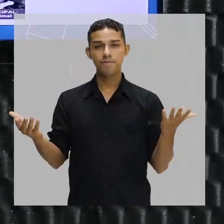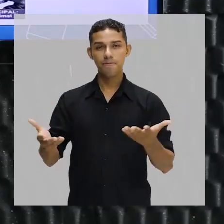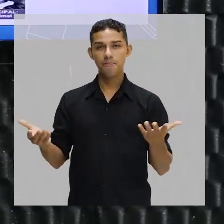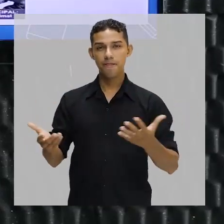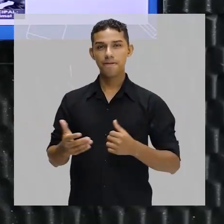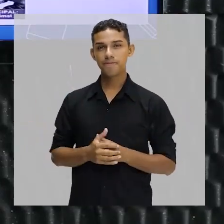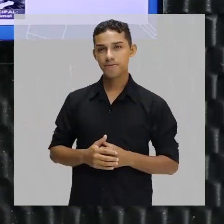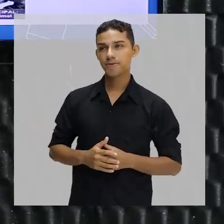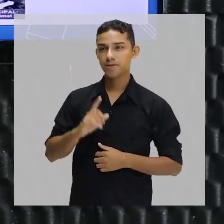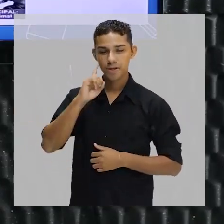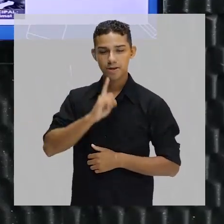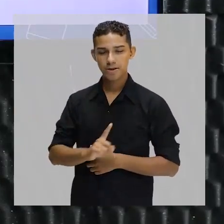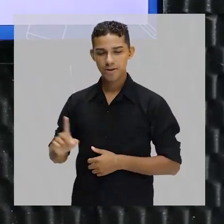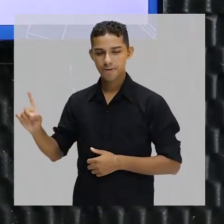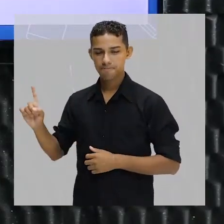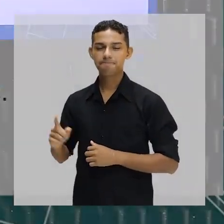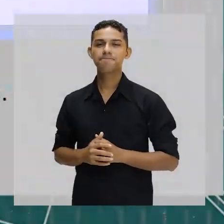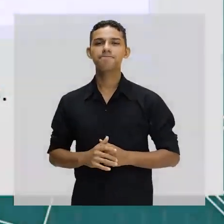comando da questão, então.